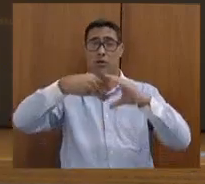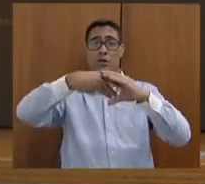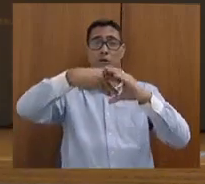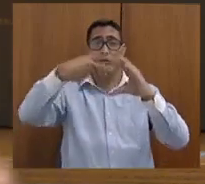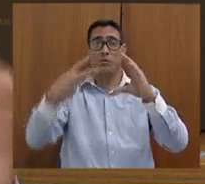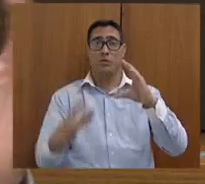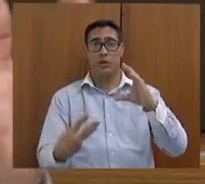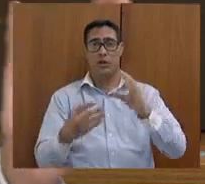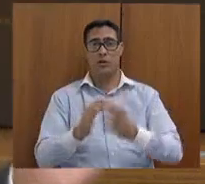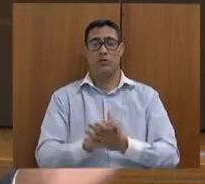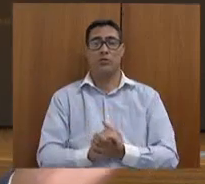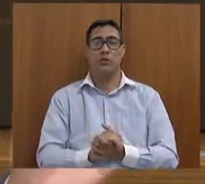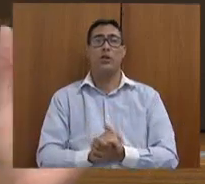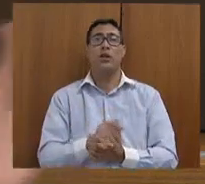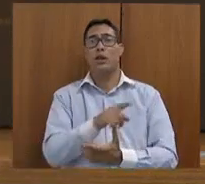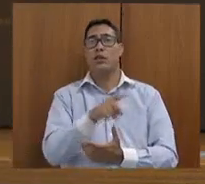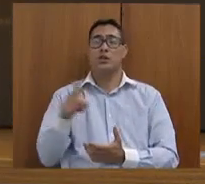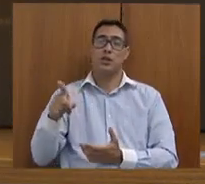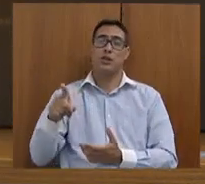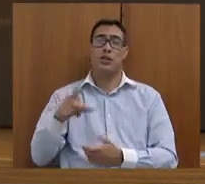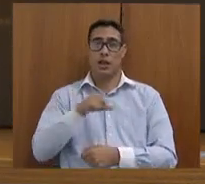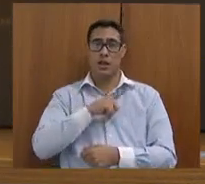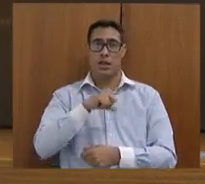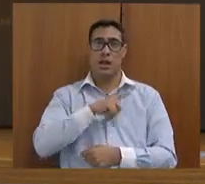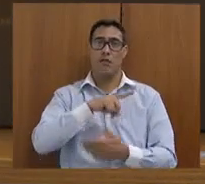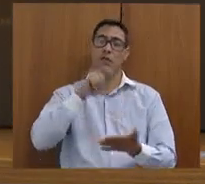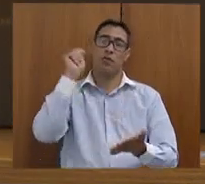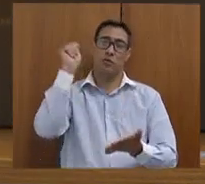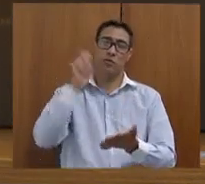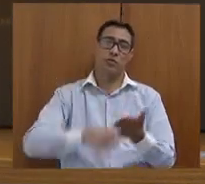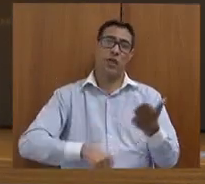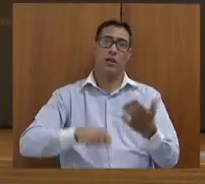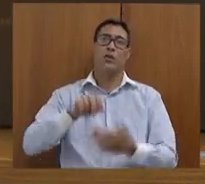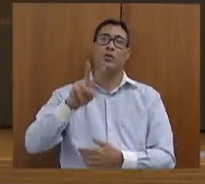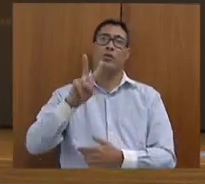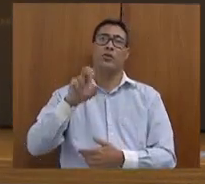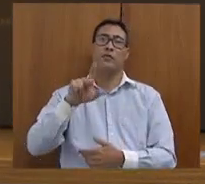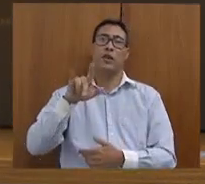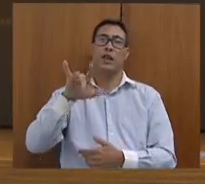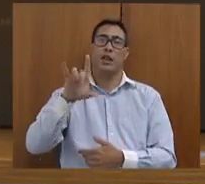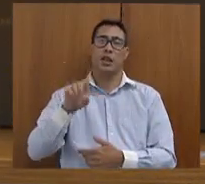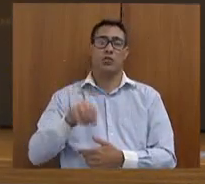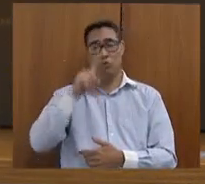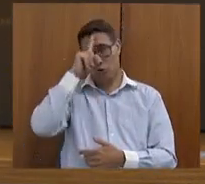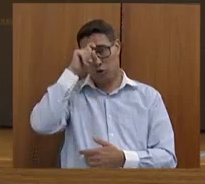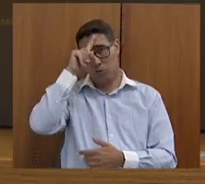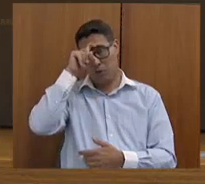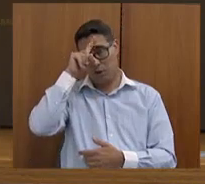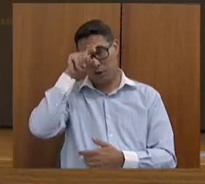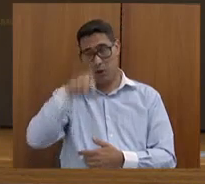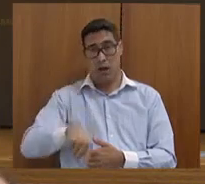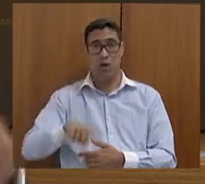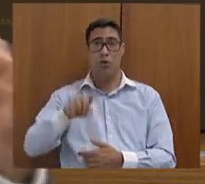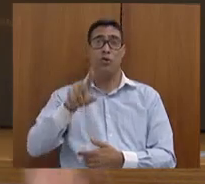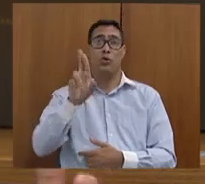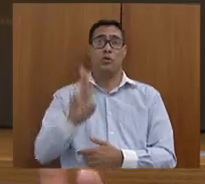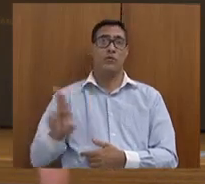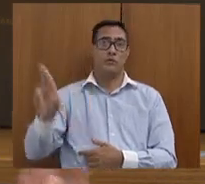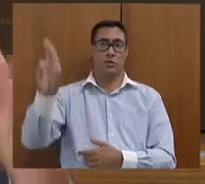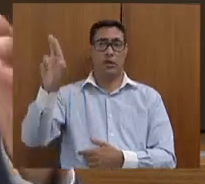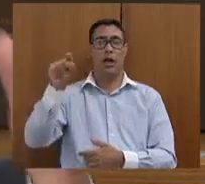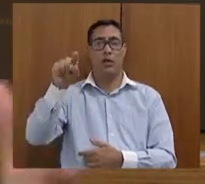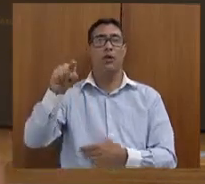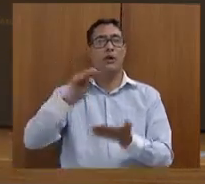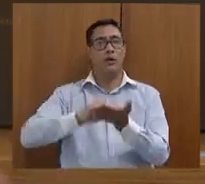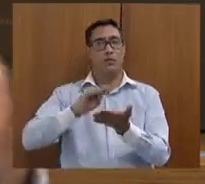porque nós tivemos contratos vencidos no Hospital Universitário E aí tá faltando realmente as condições